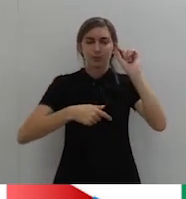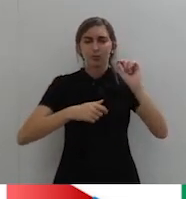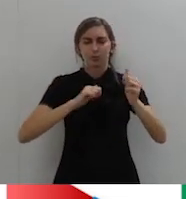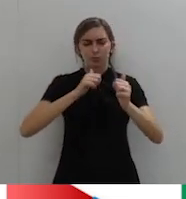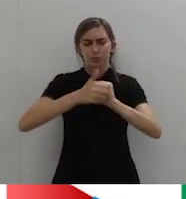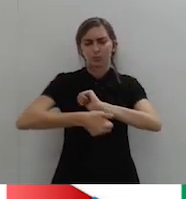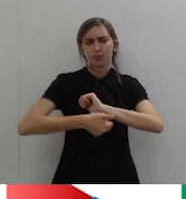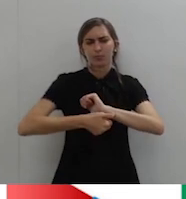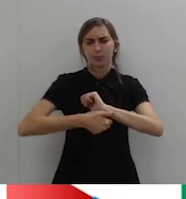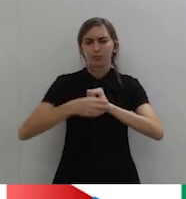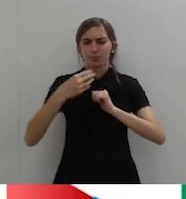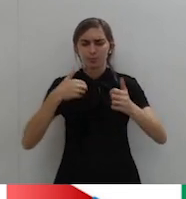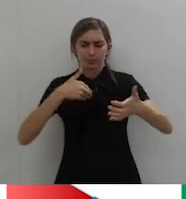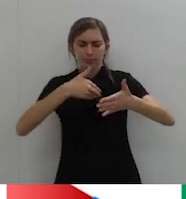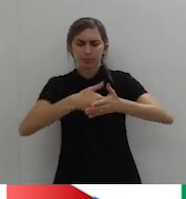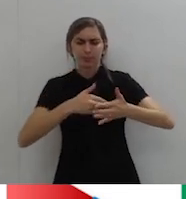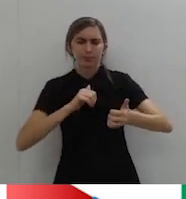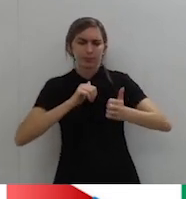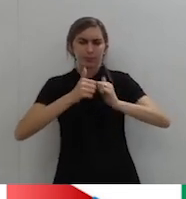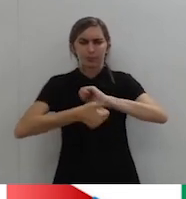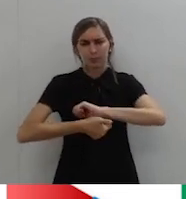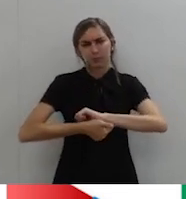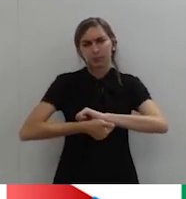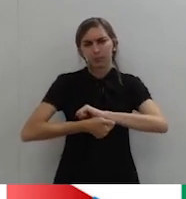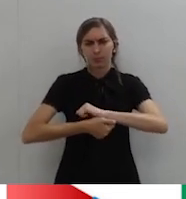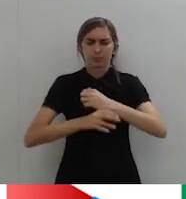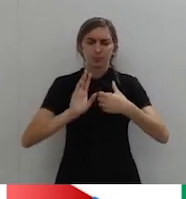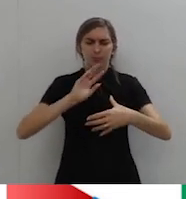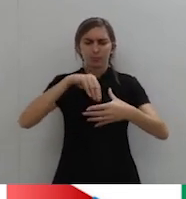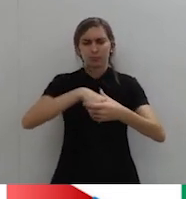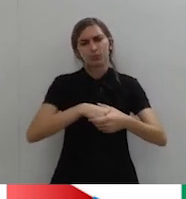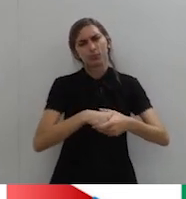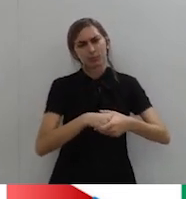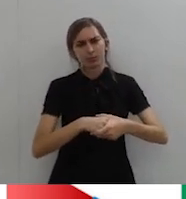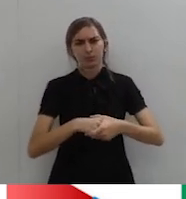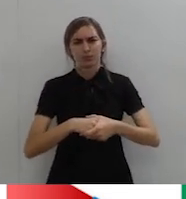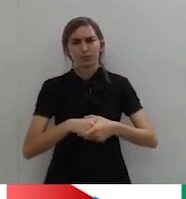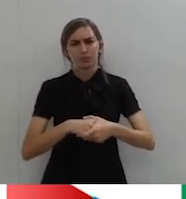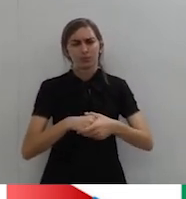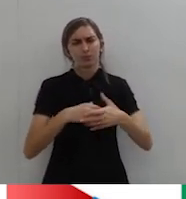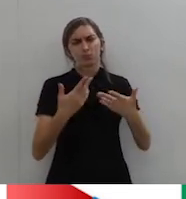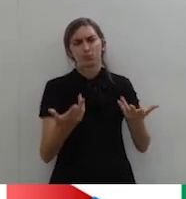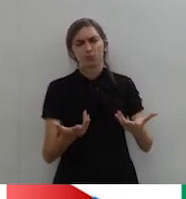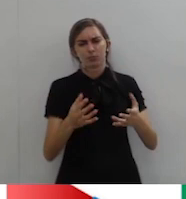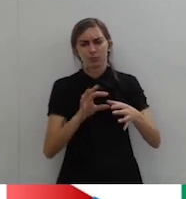os esportes, né? Eles aproximam os esportes dentro da